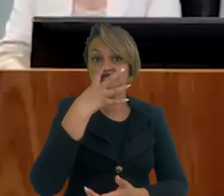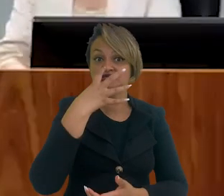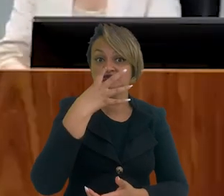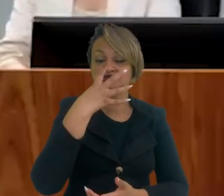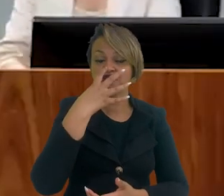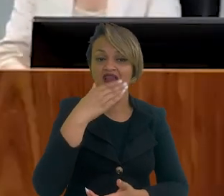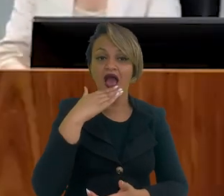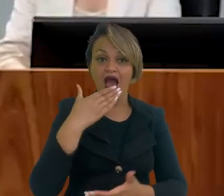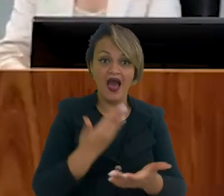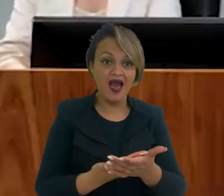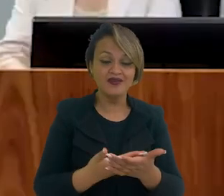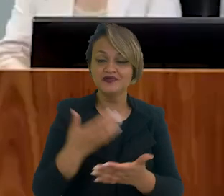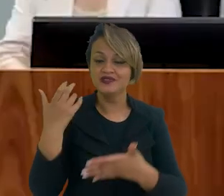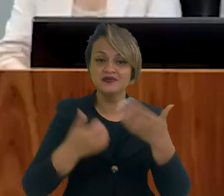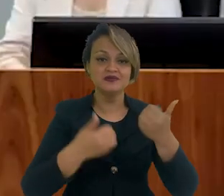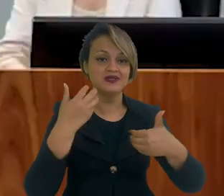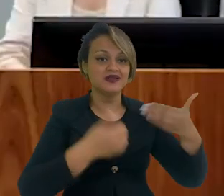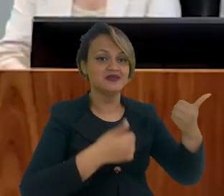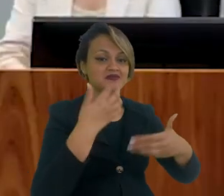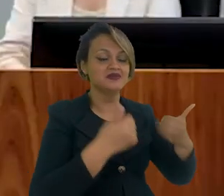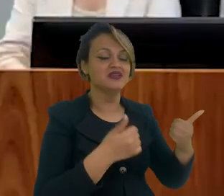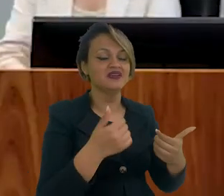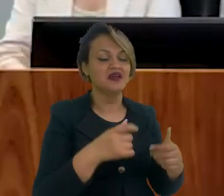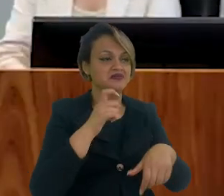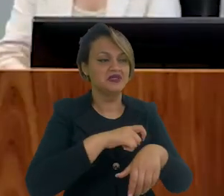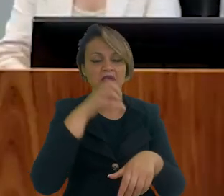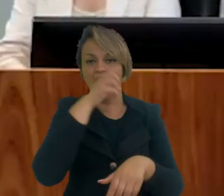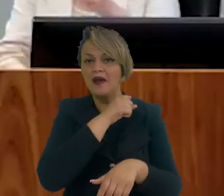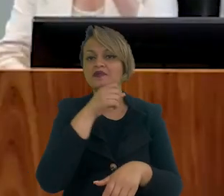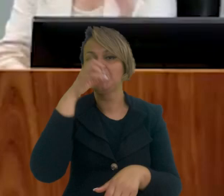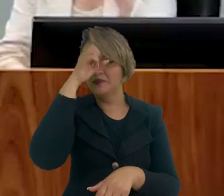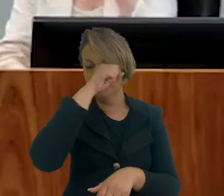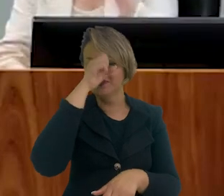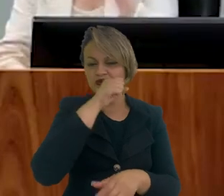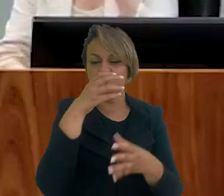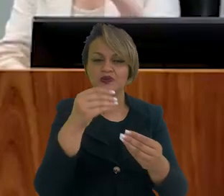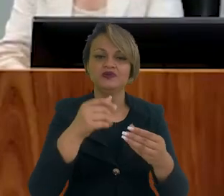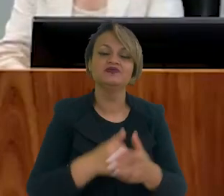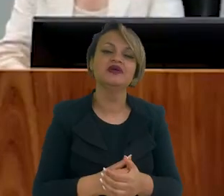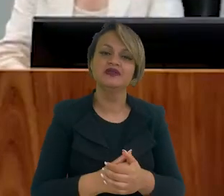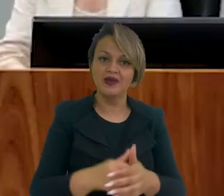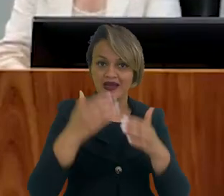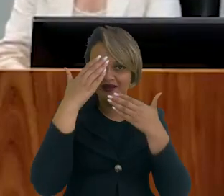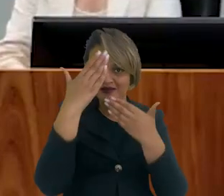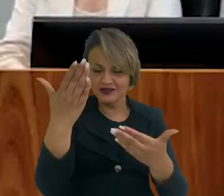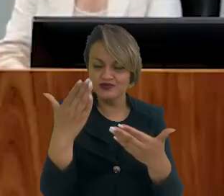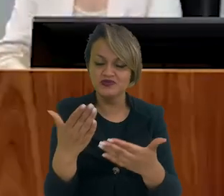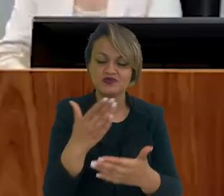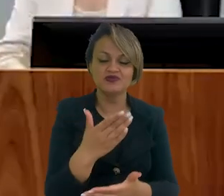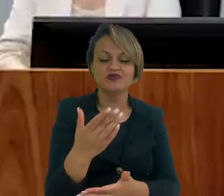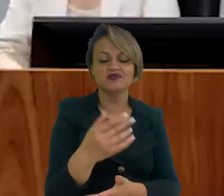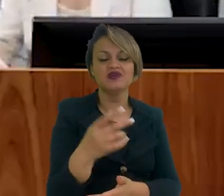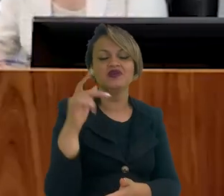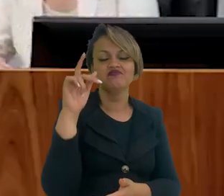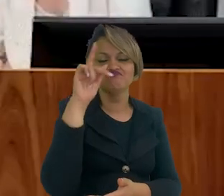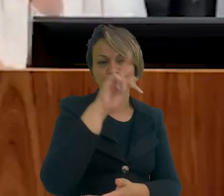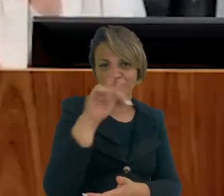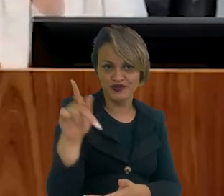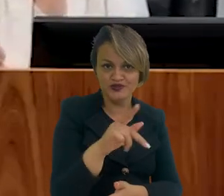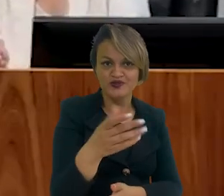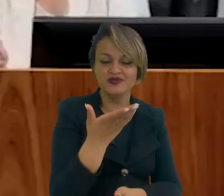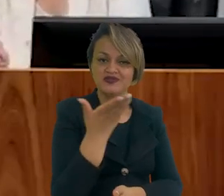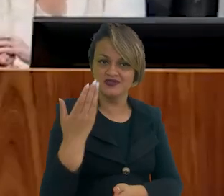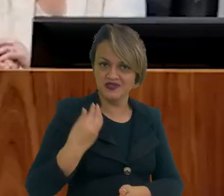fiquei muito assim até posso dizer Encantada de aprender tanto num espaço tão curto de tempo